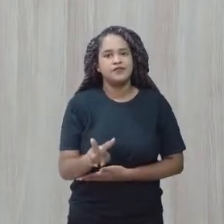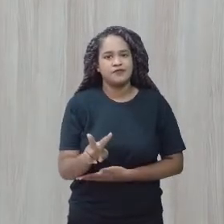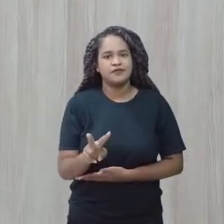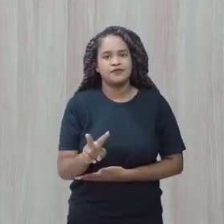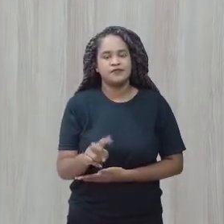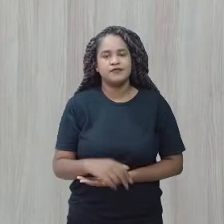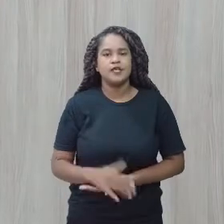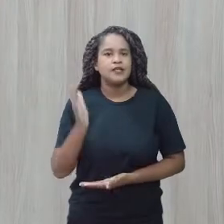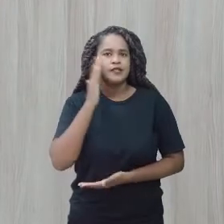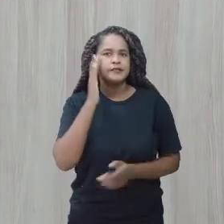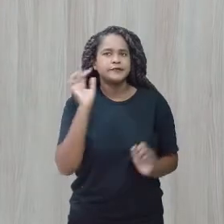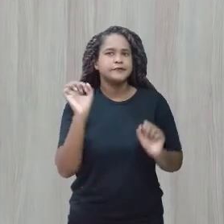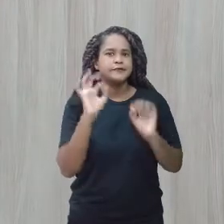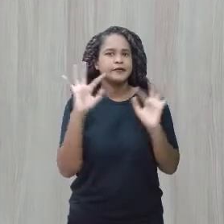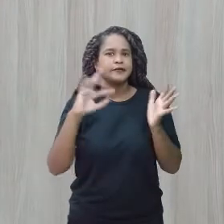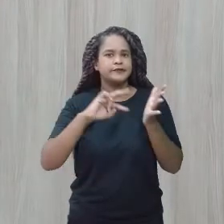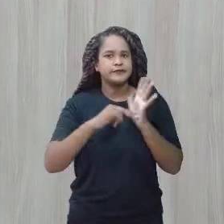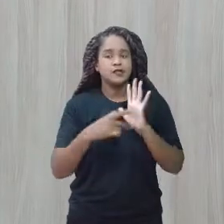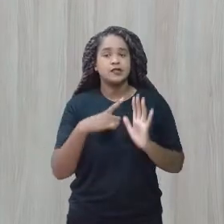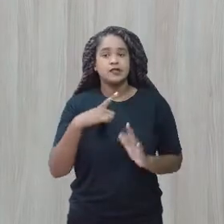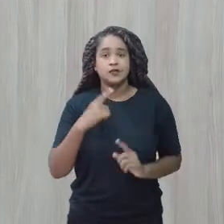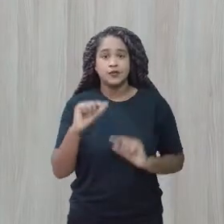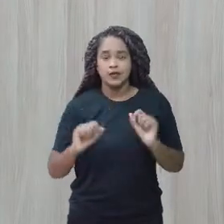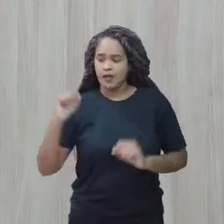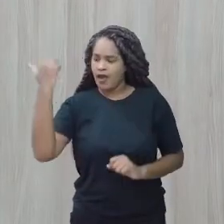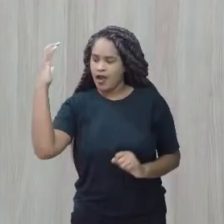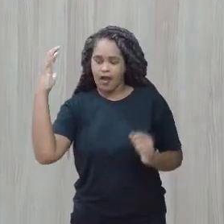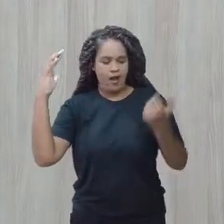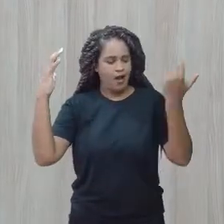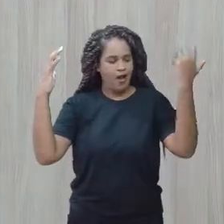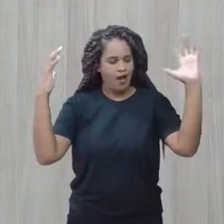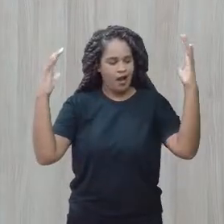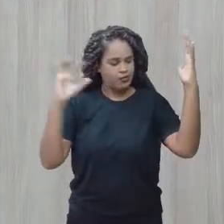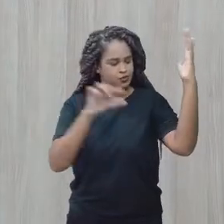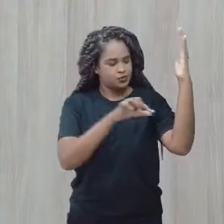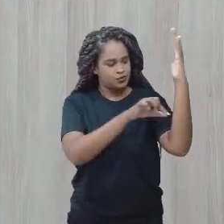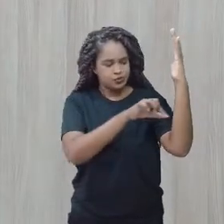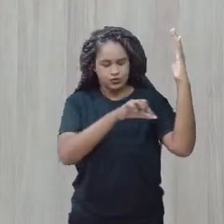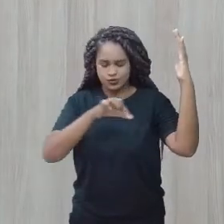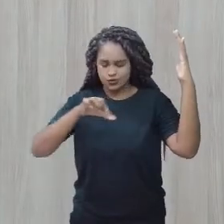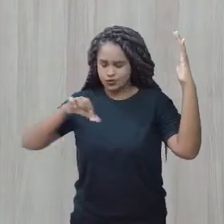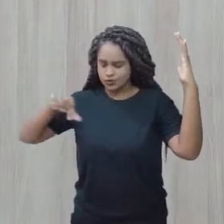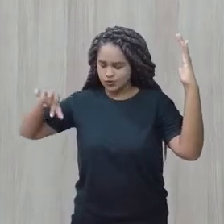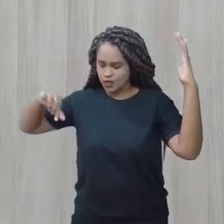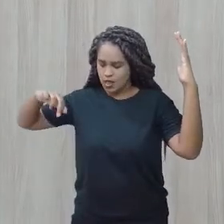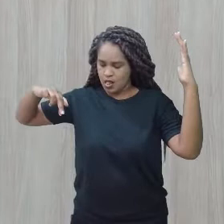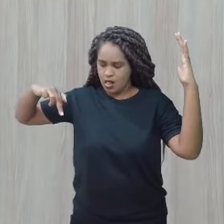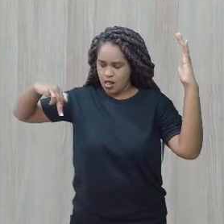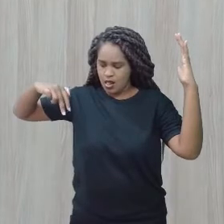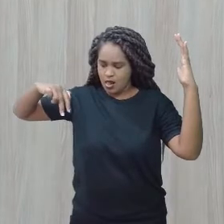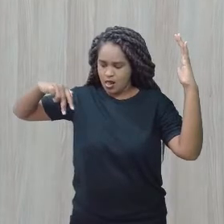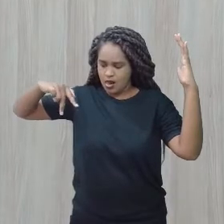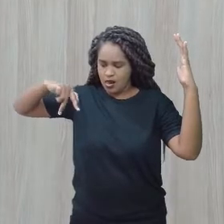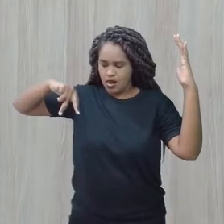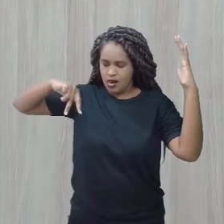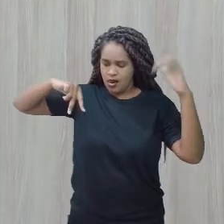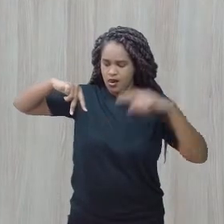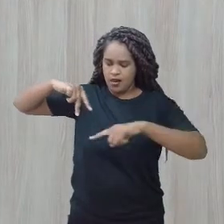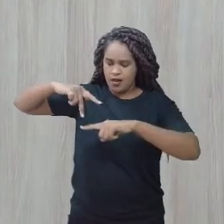que é essa definição. A gente tem aí duas árvores, né? A gente pode usar outros pontos em relação